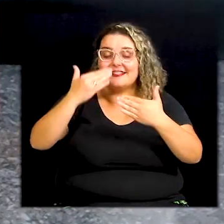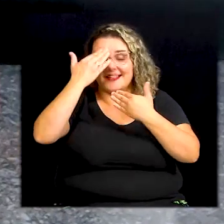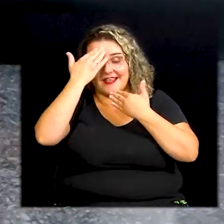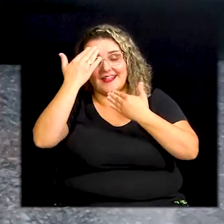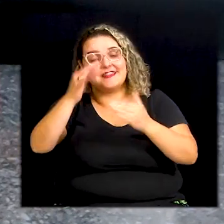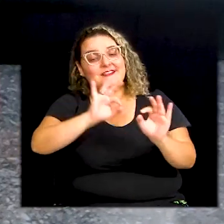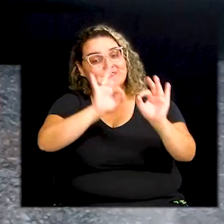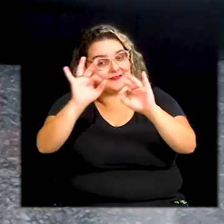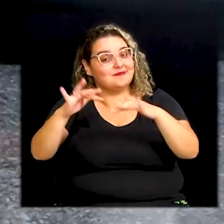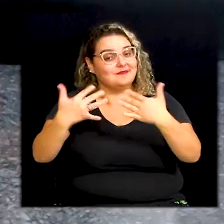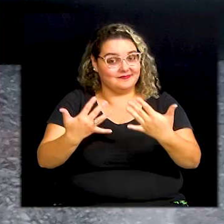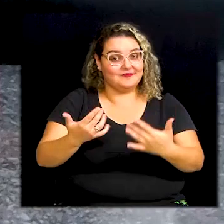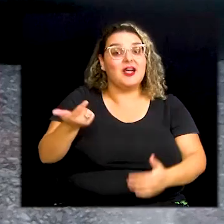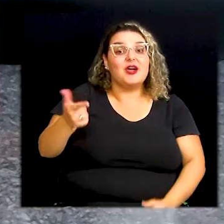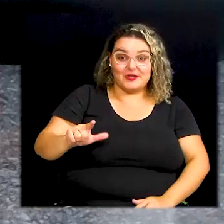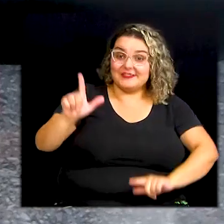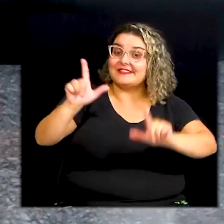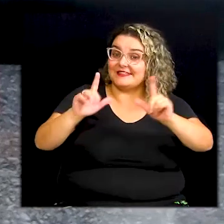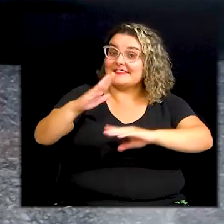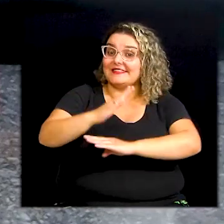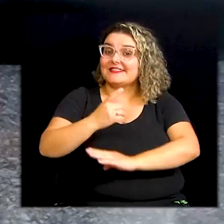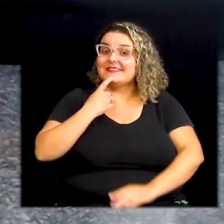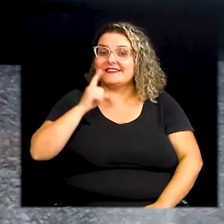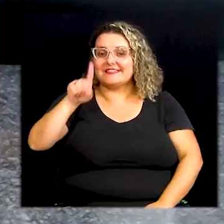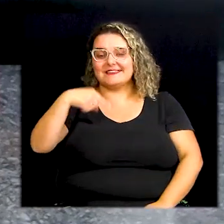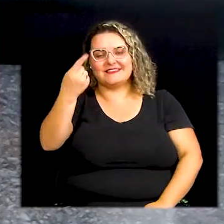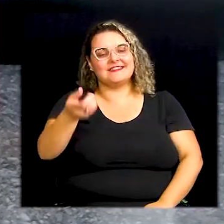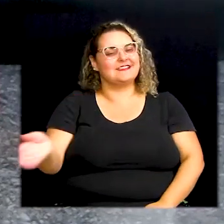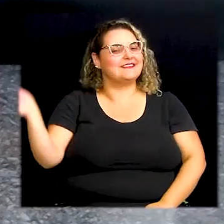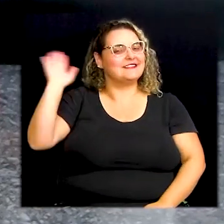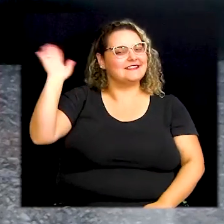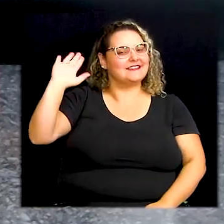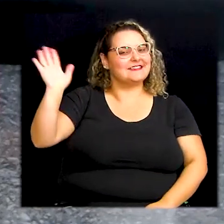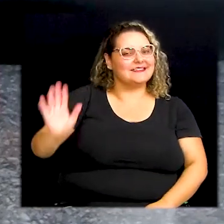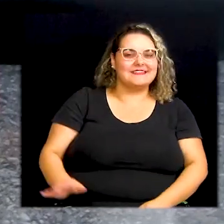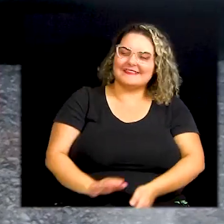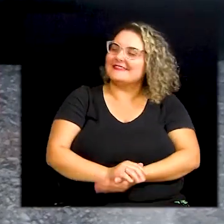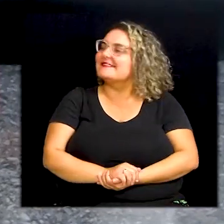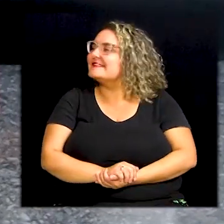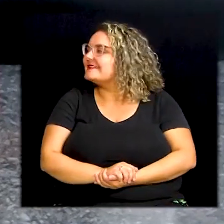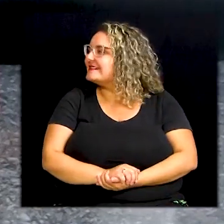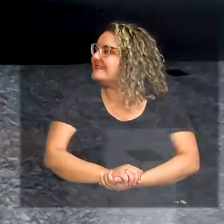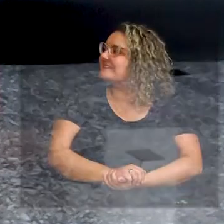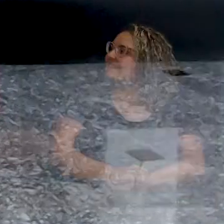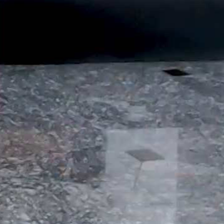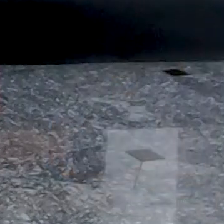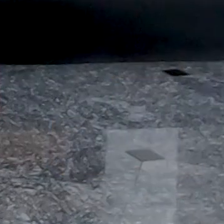sua audiência. Continue aqui na TV Câmara Campinas e até a próxima. Tchau, tchau.